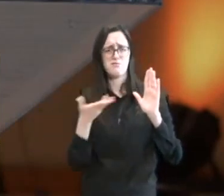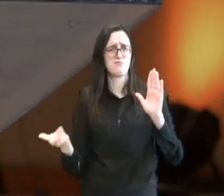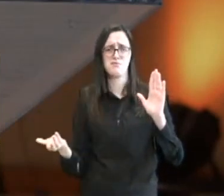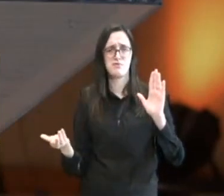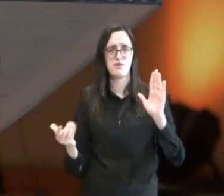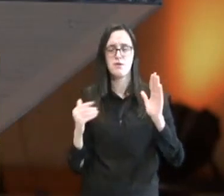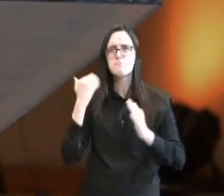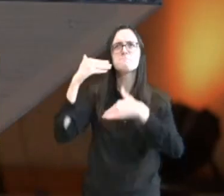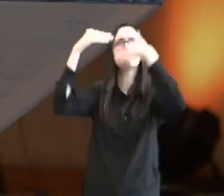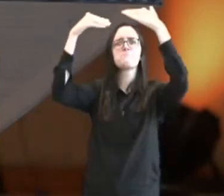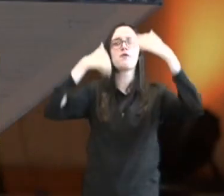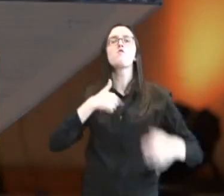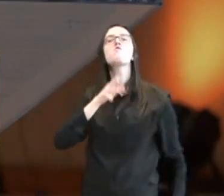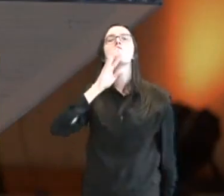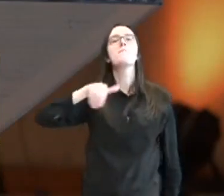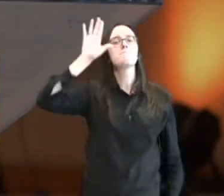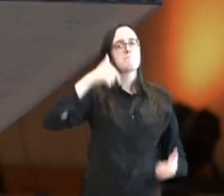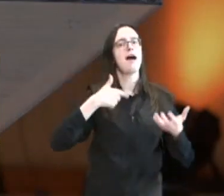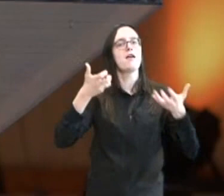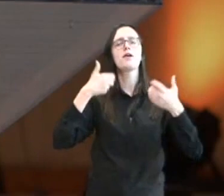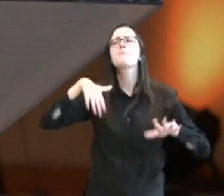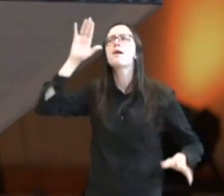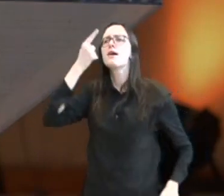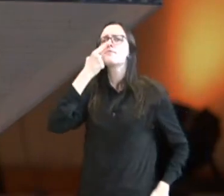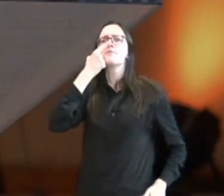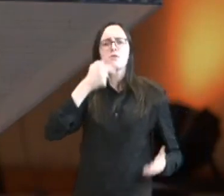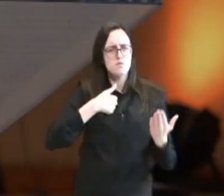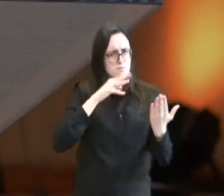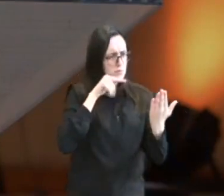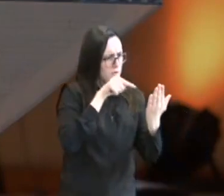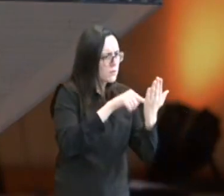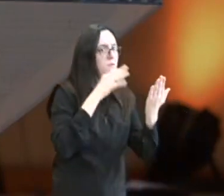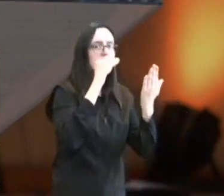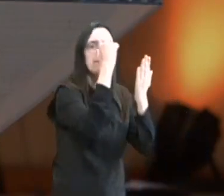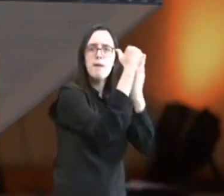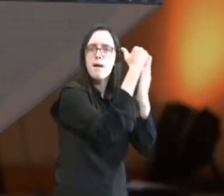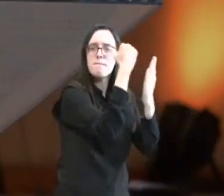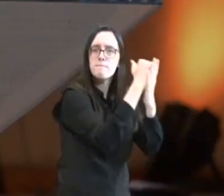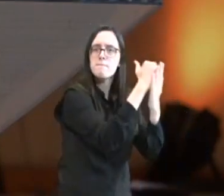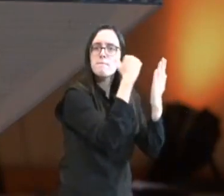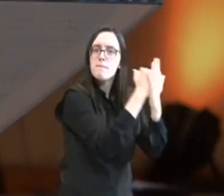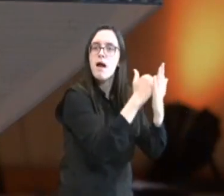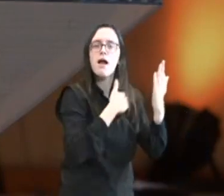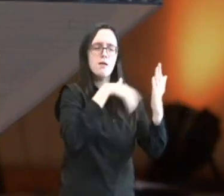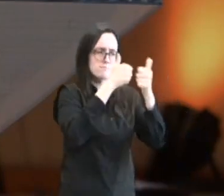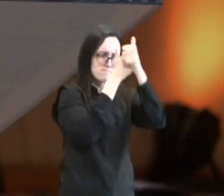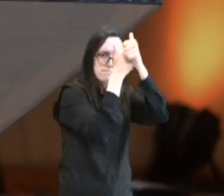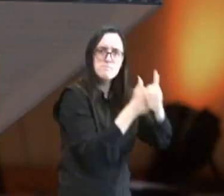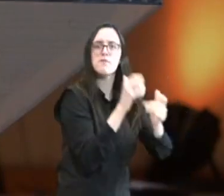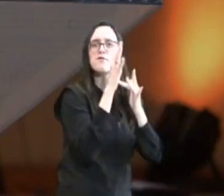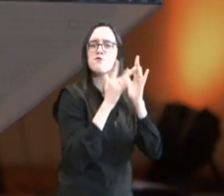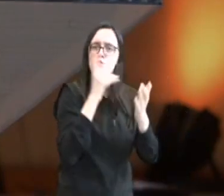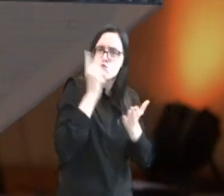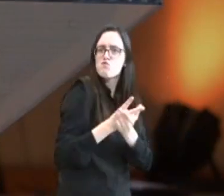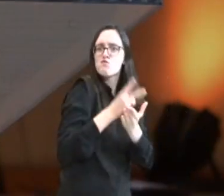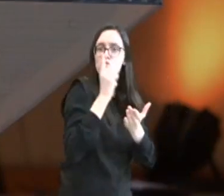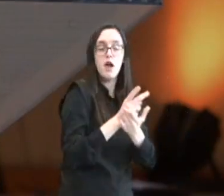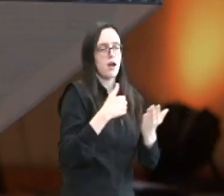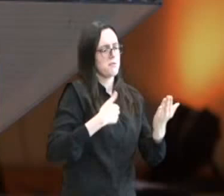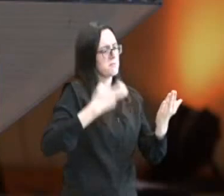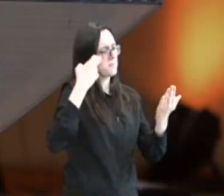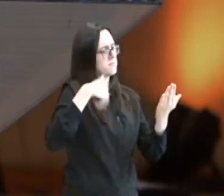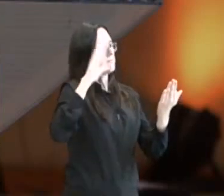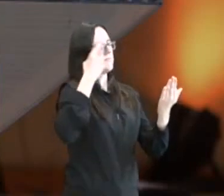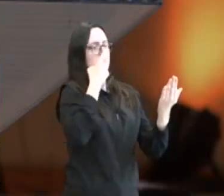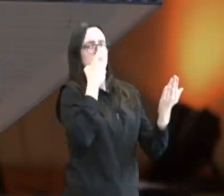a vantagem de conhecer. Ter intimidade no que eu conheço a palavra e permaneço nos ensinos de Jesus, eu passo a ter intimidade